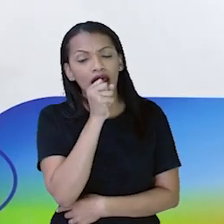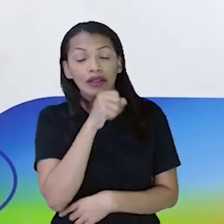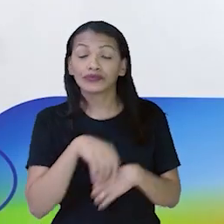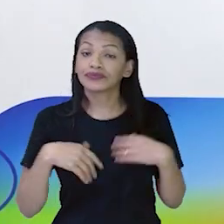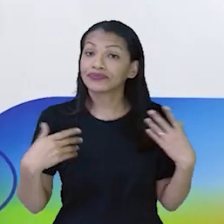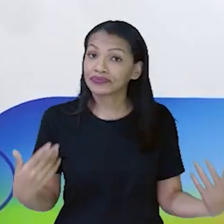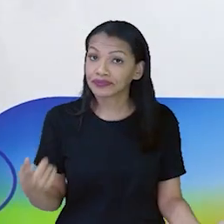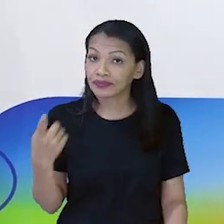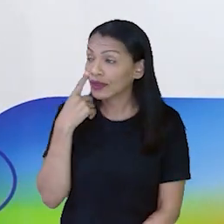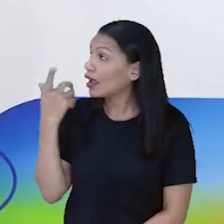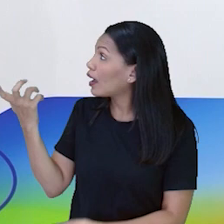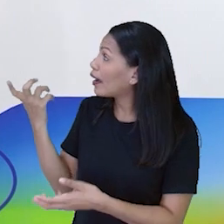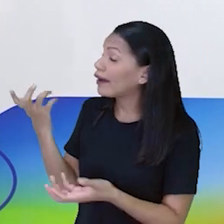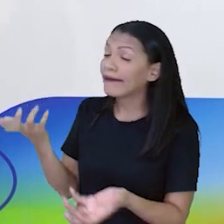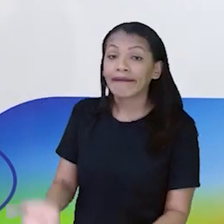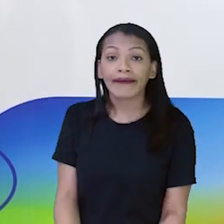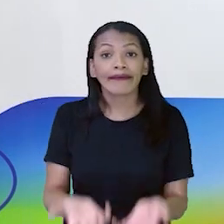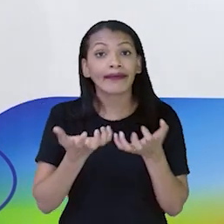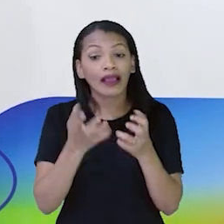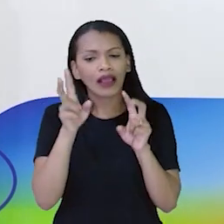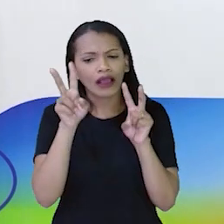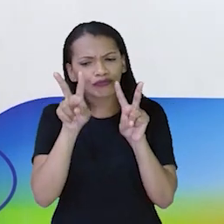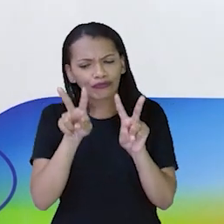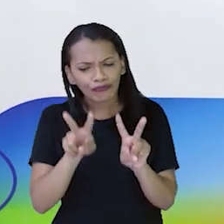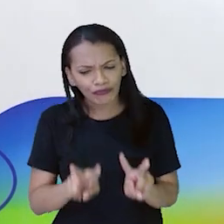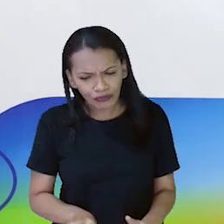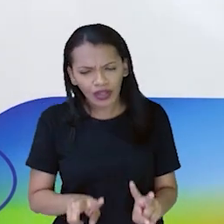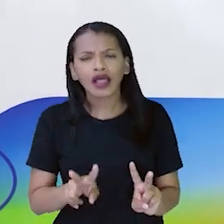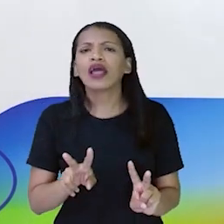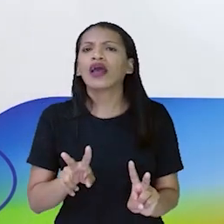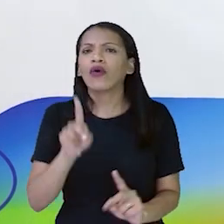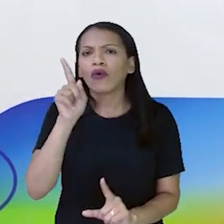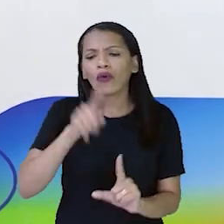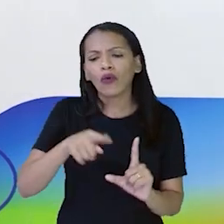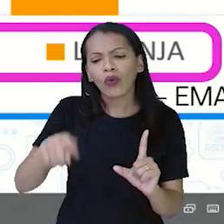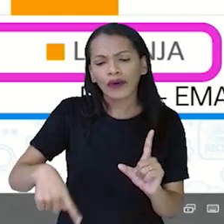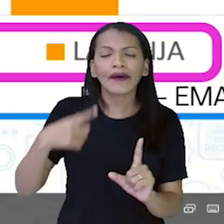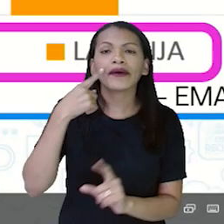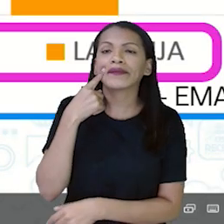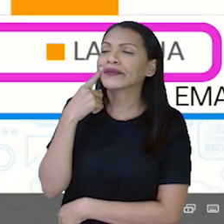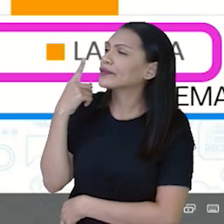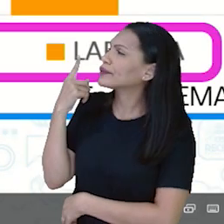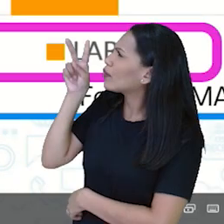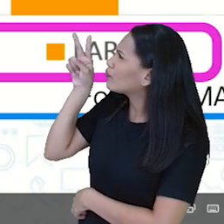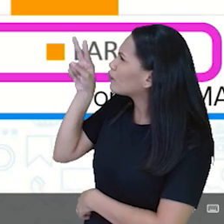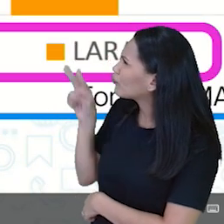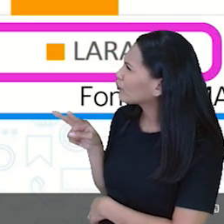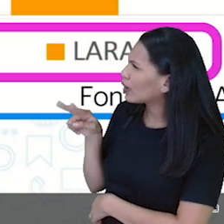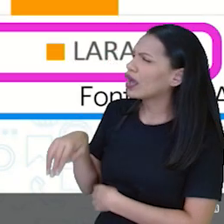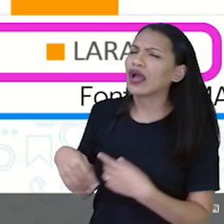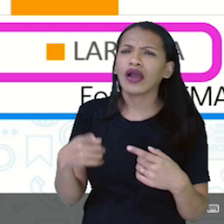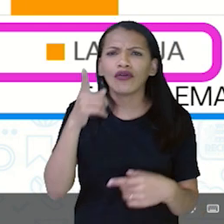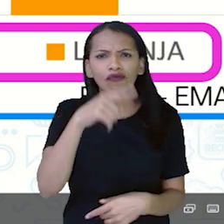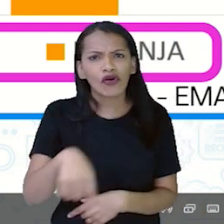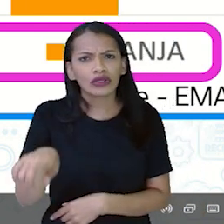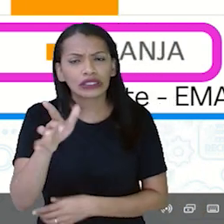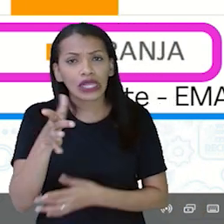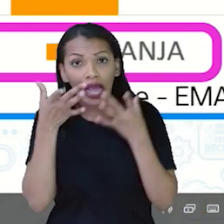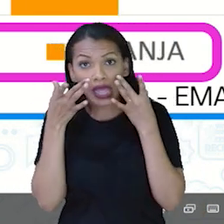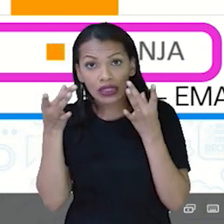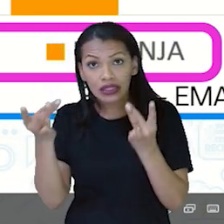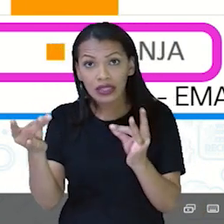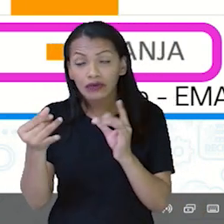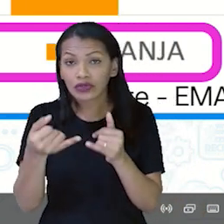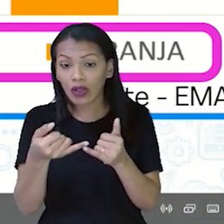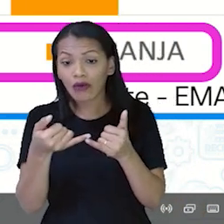só. A gente está vendo aqui que tem umas linhas bem clarinhas, porque eu vou pedir até para vocês prestarem bastante atenção nessas linhas